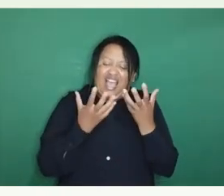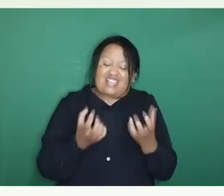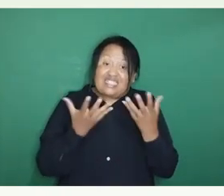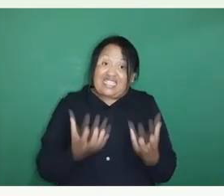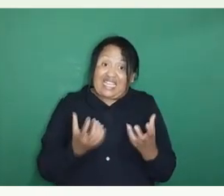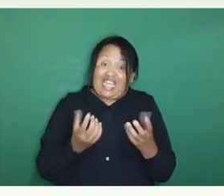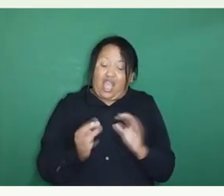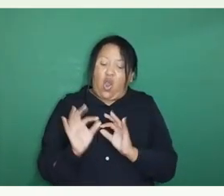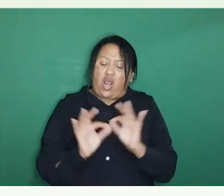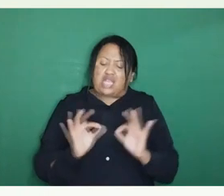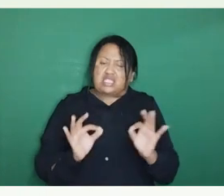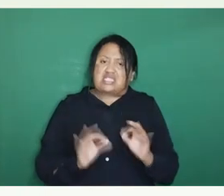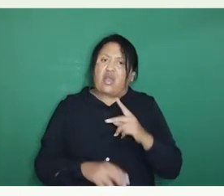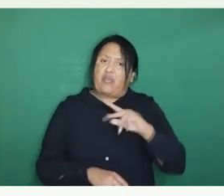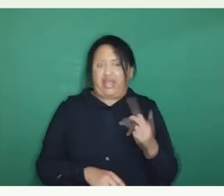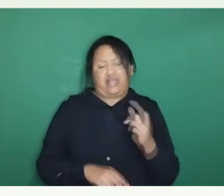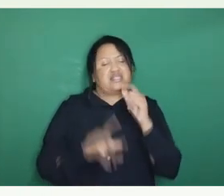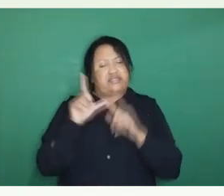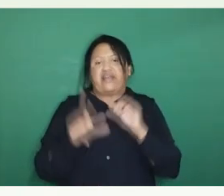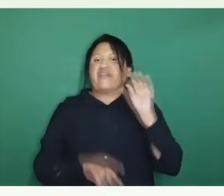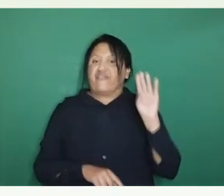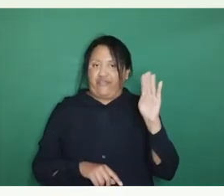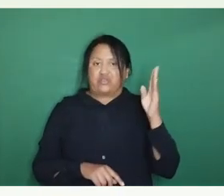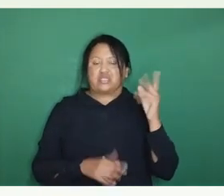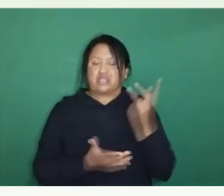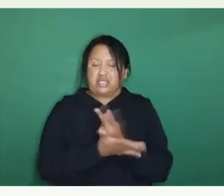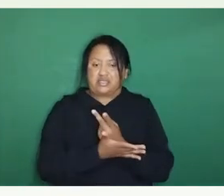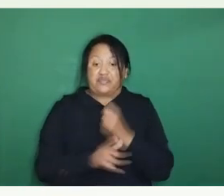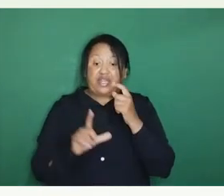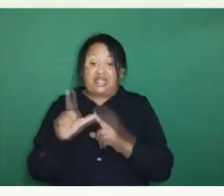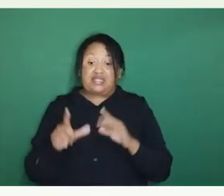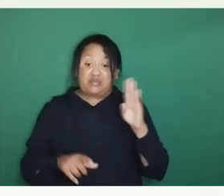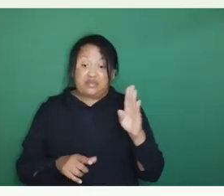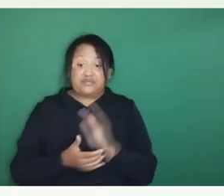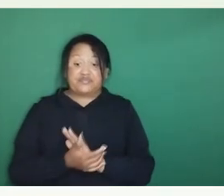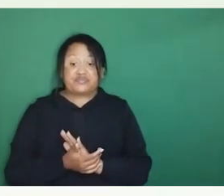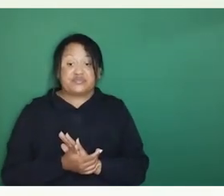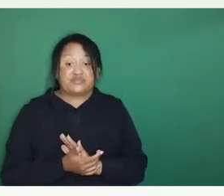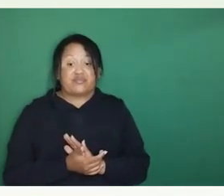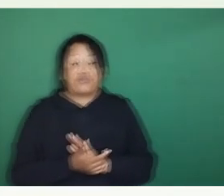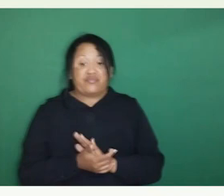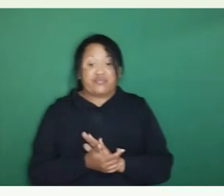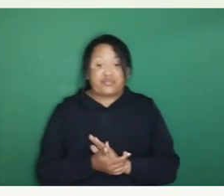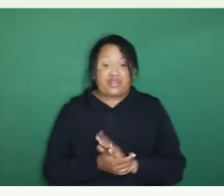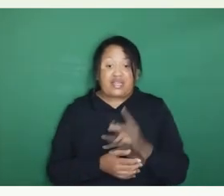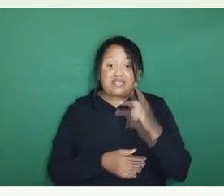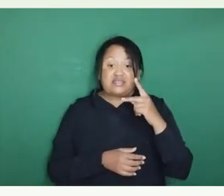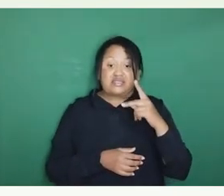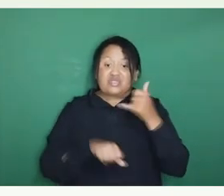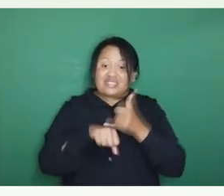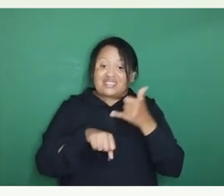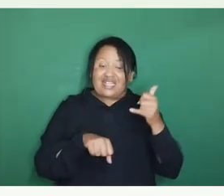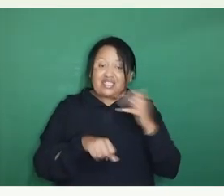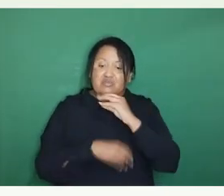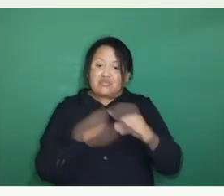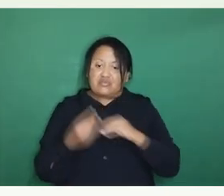letra B seus anos reagem com a água formando ácido carbônico não não vai formar o ácido carbônico Tá